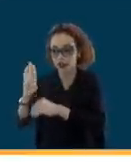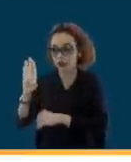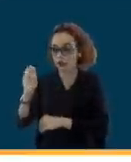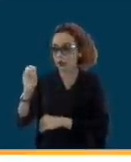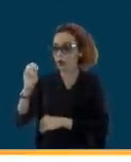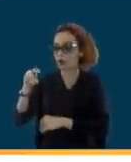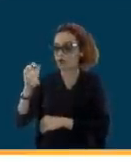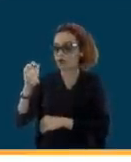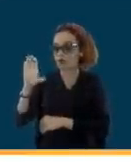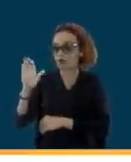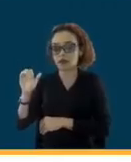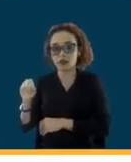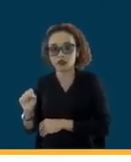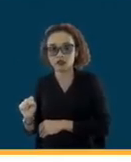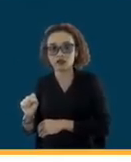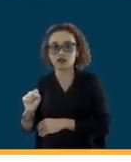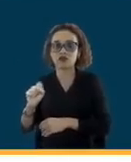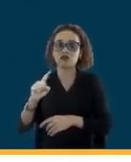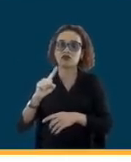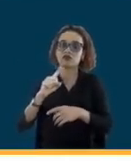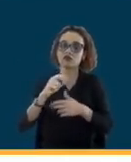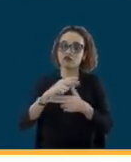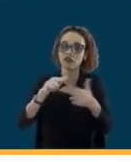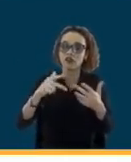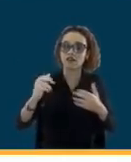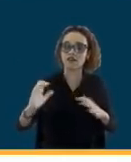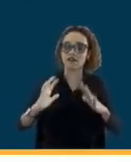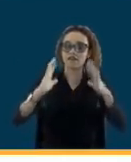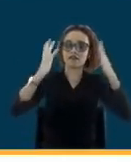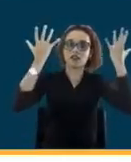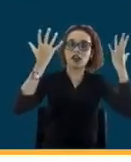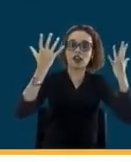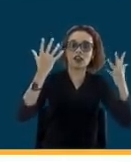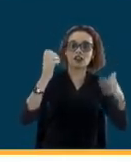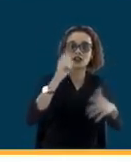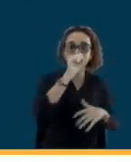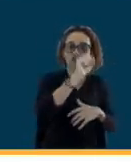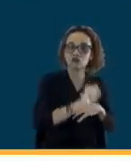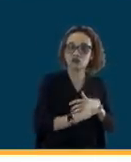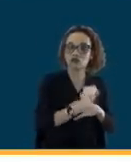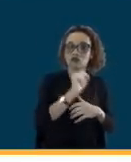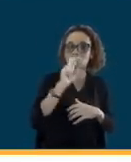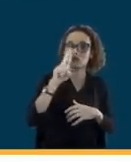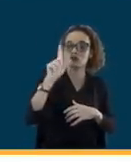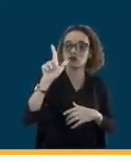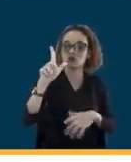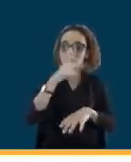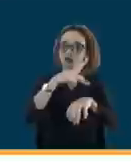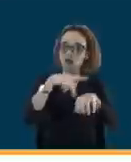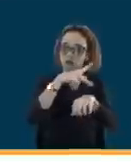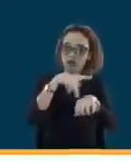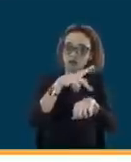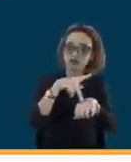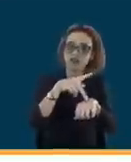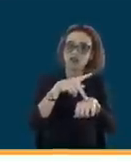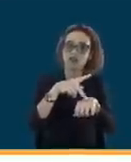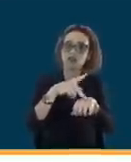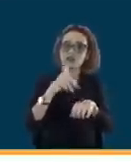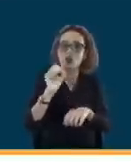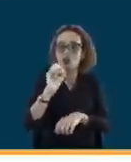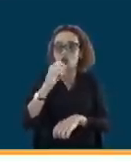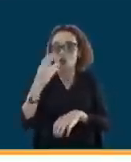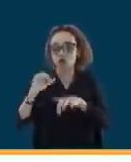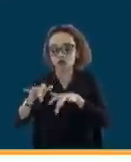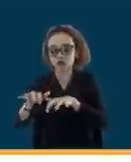tambores de crioula do Maranhão, estão nas festas regionais do sul do país, do centro-oeste, estão nas costureiras do